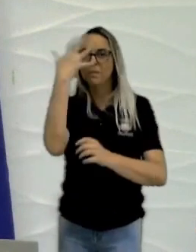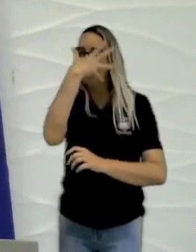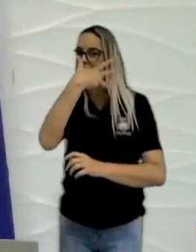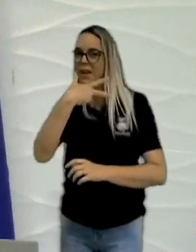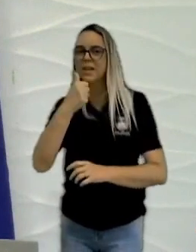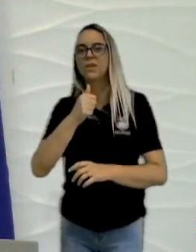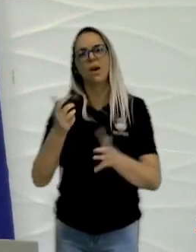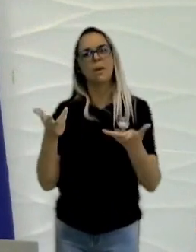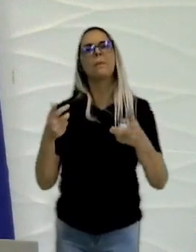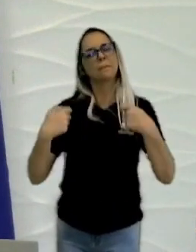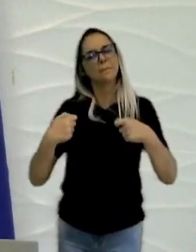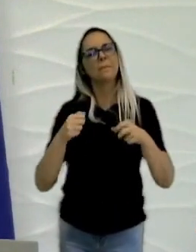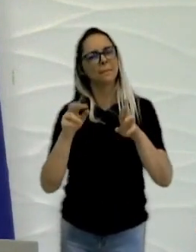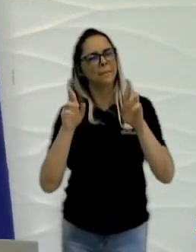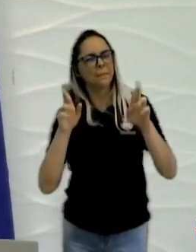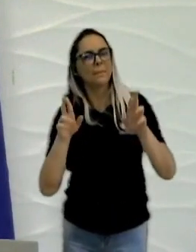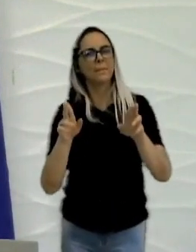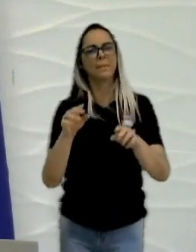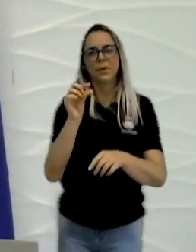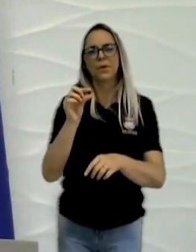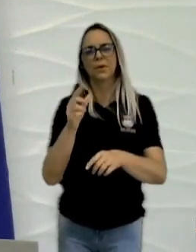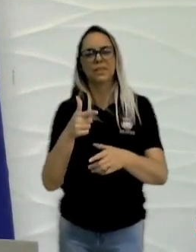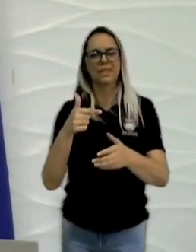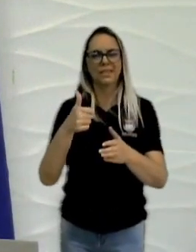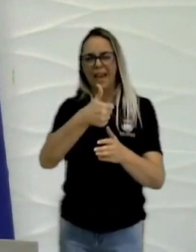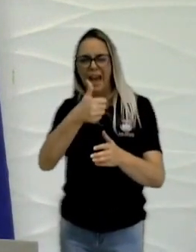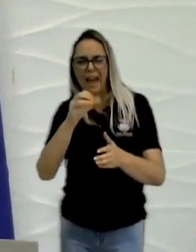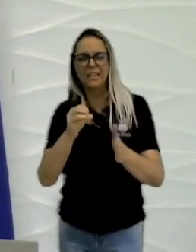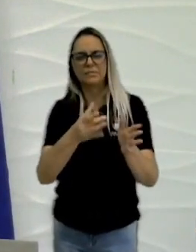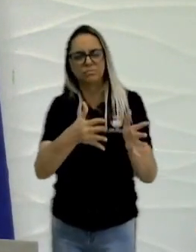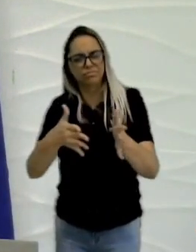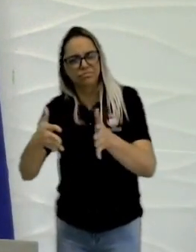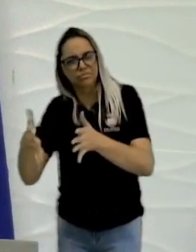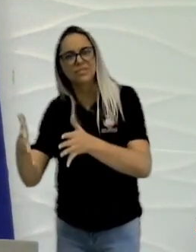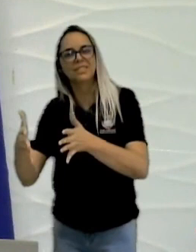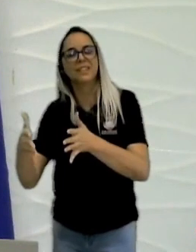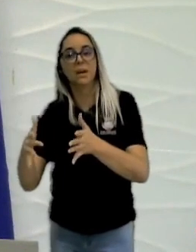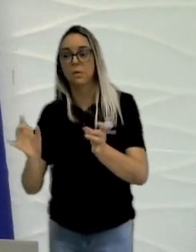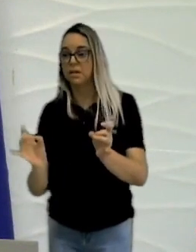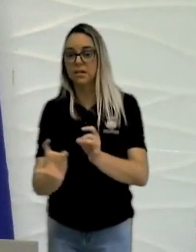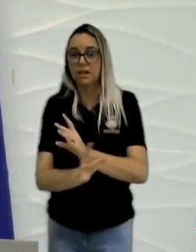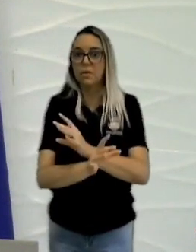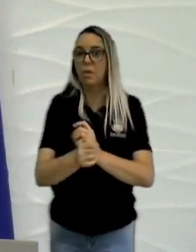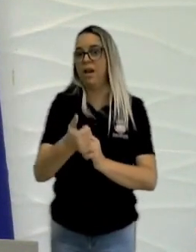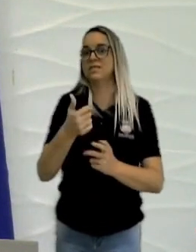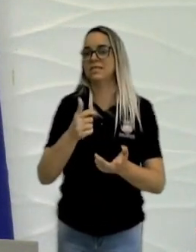nada a gente esperar mais uns 10 dias, 15 dias, para que realmente fique,